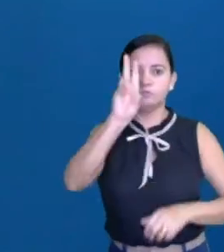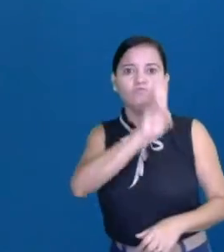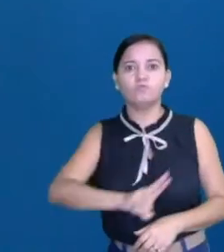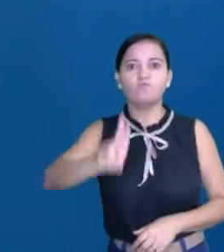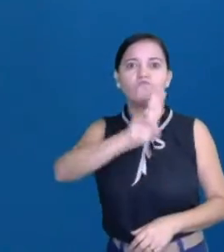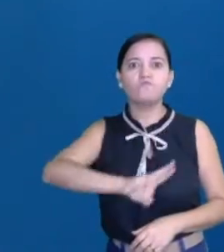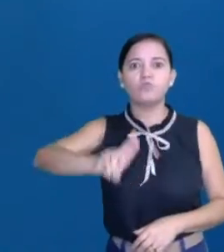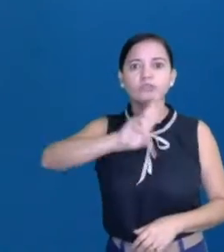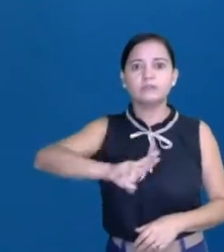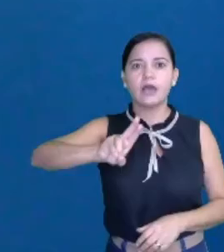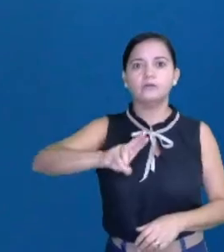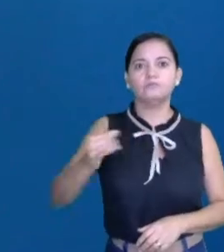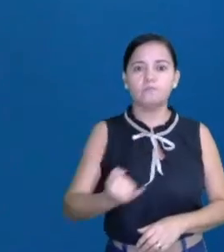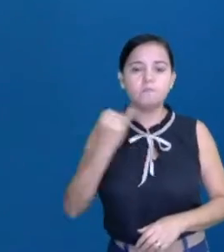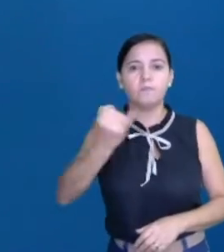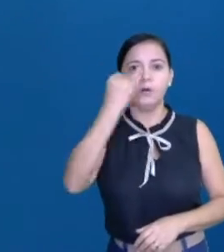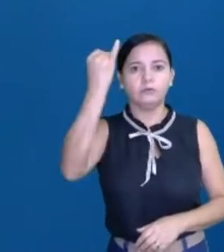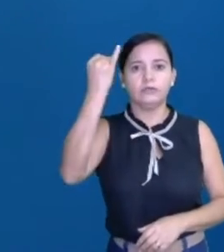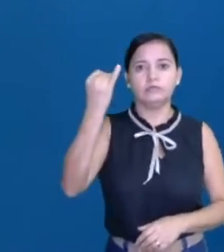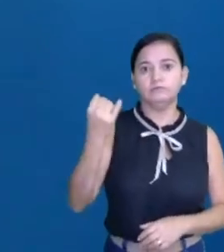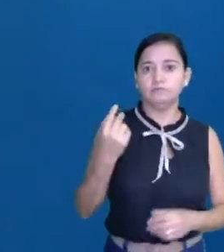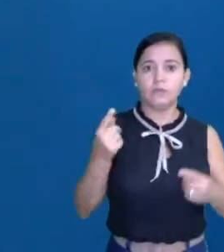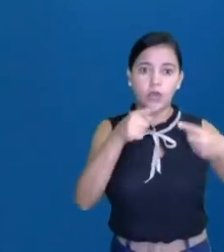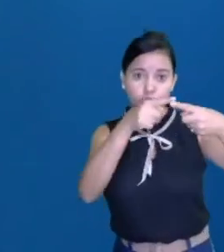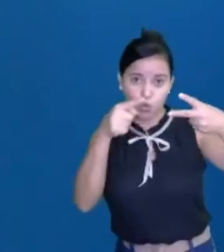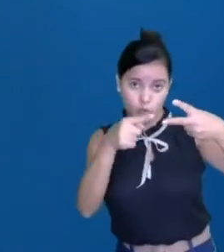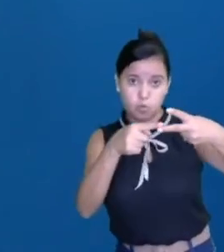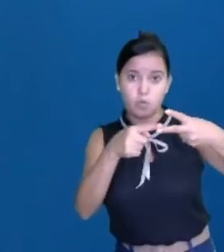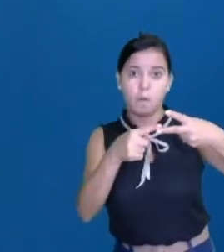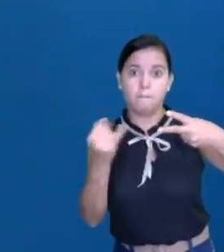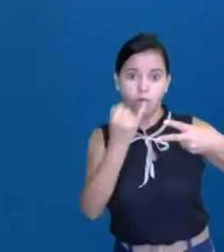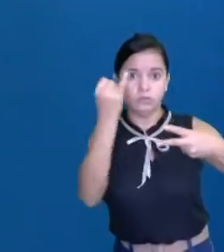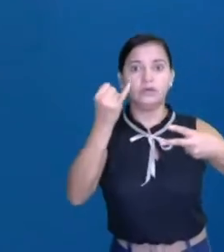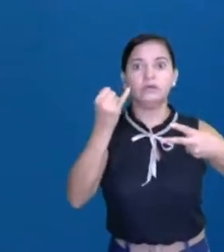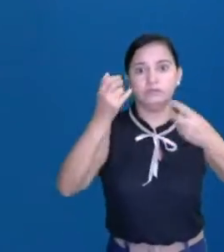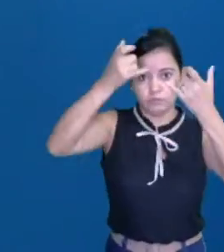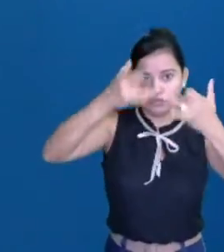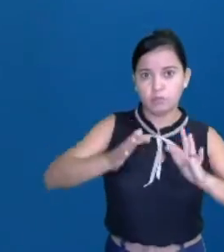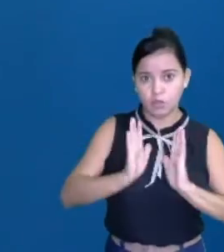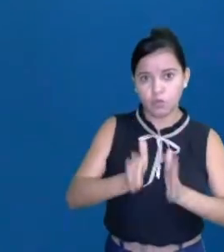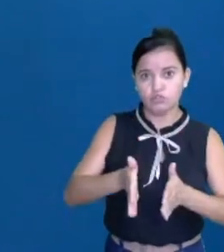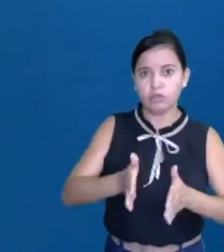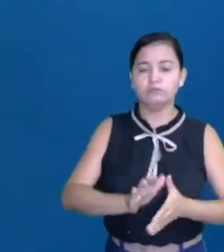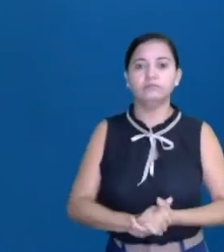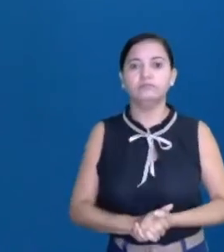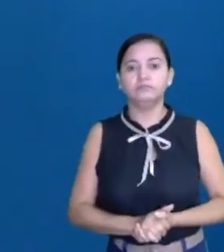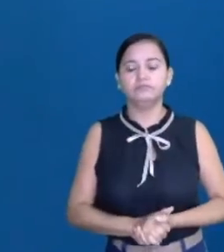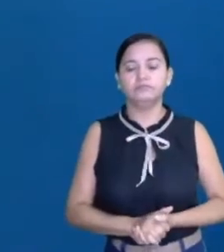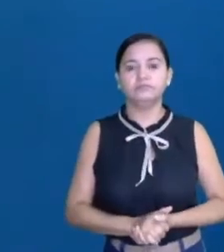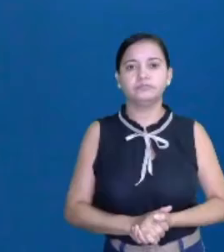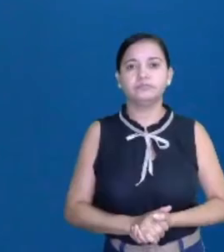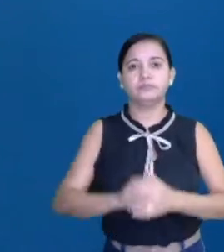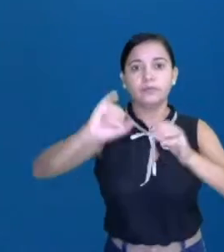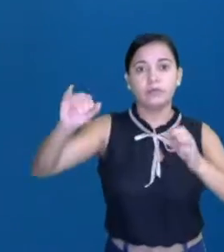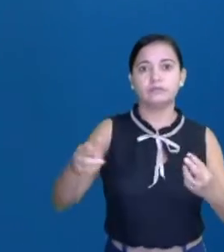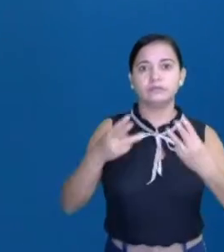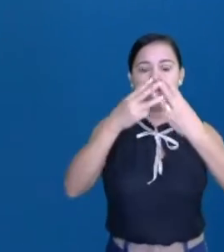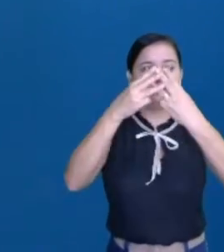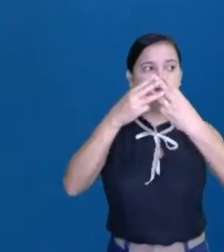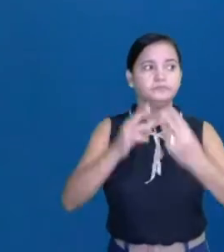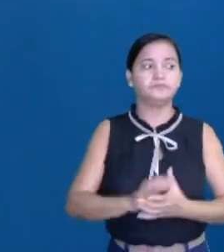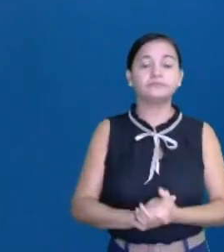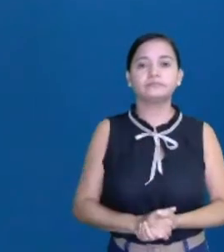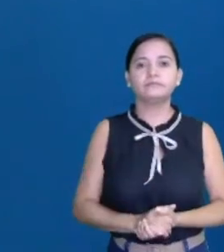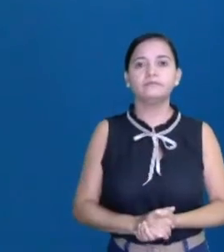usado como grande referência nessas duas camadas que eu acabei de manifestar. Por favor, produção, nosso próximo slide, para que a gente possa dar continuidade.